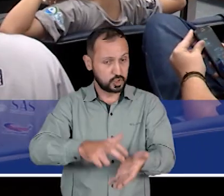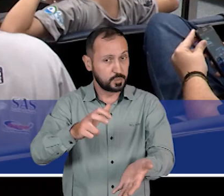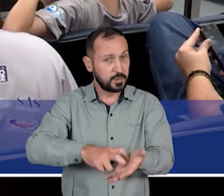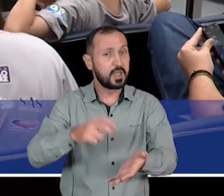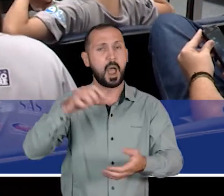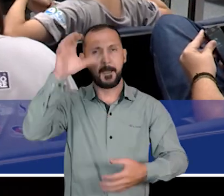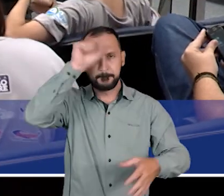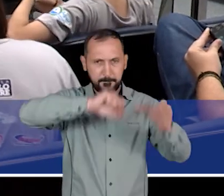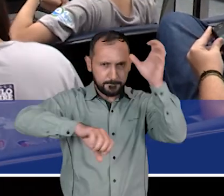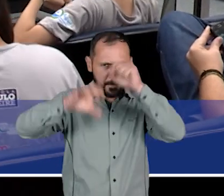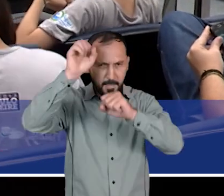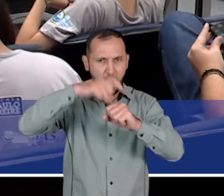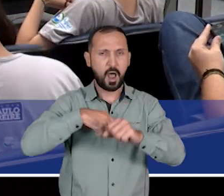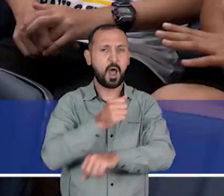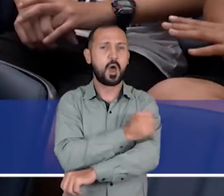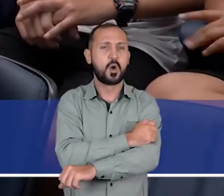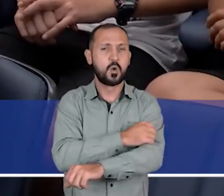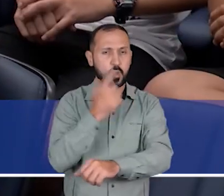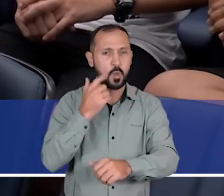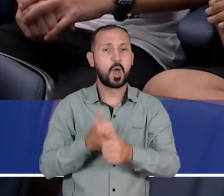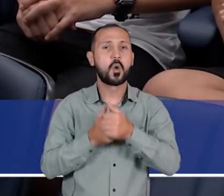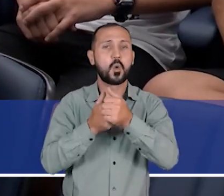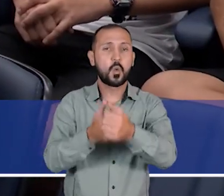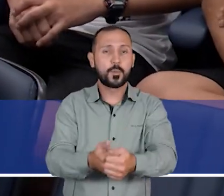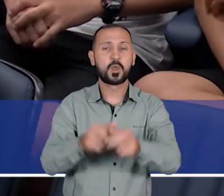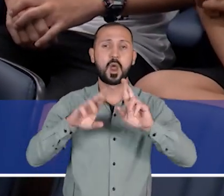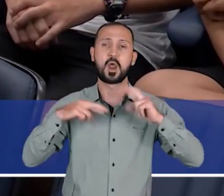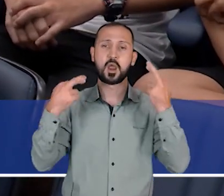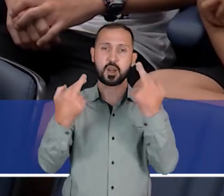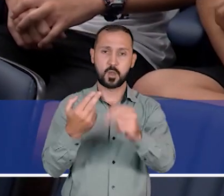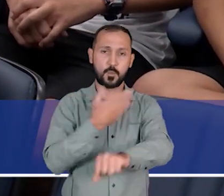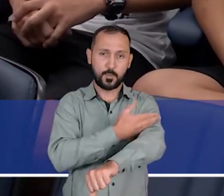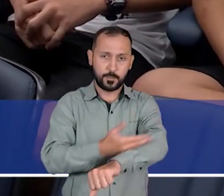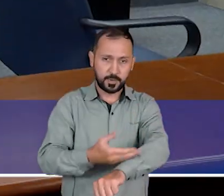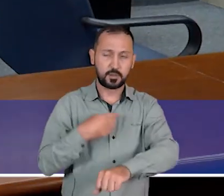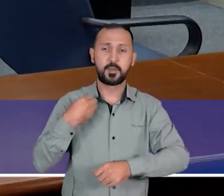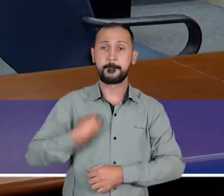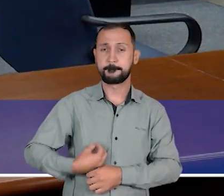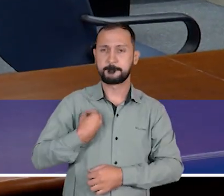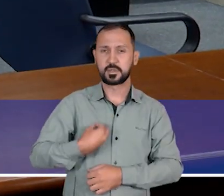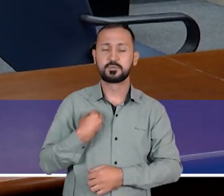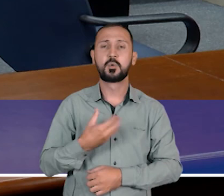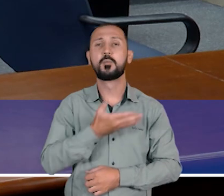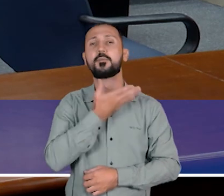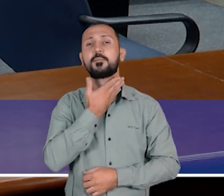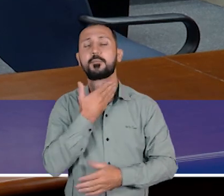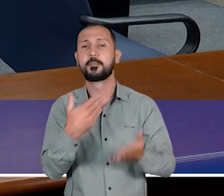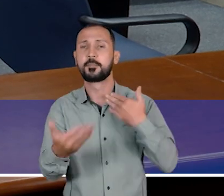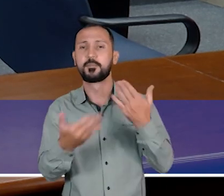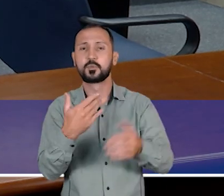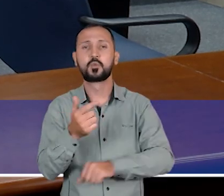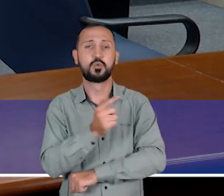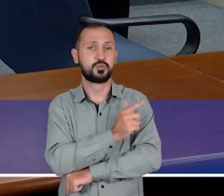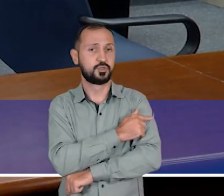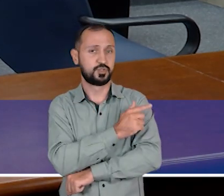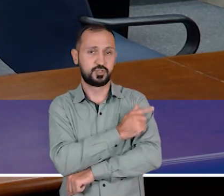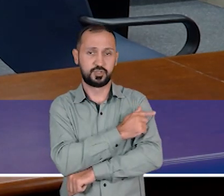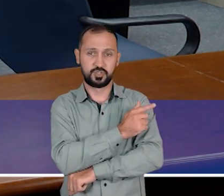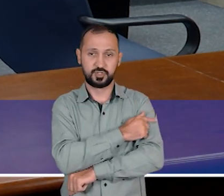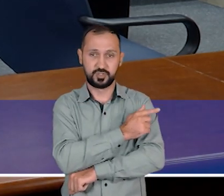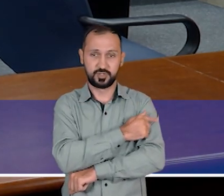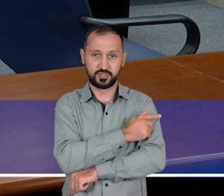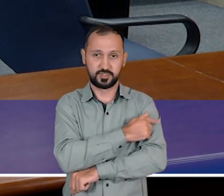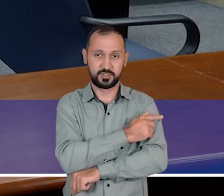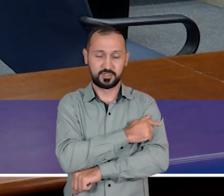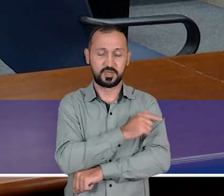Amanhã foi de muito aprendizado. Os alunos acompanharam a sessão plenária e participaram de um bate-papo com o gerente da escola